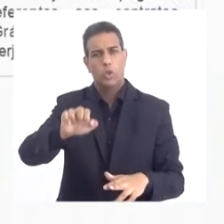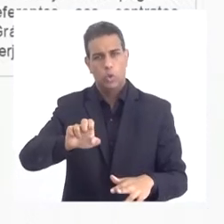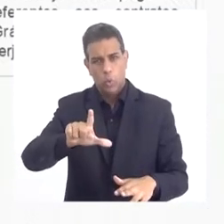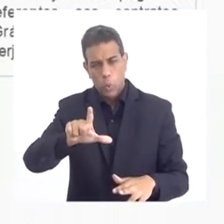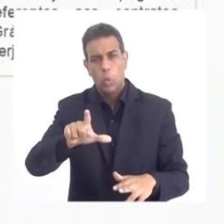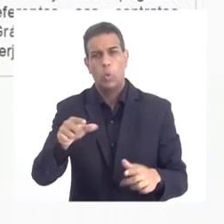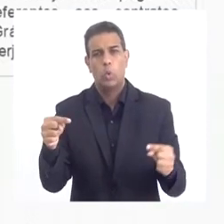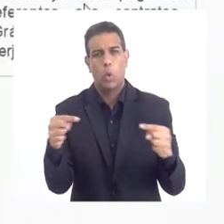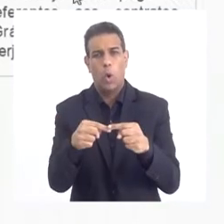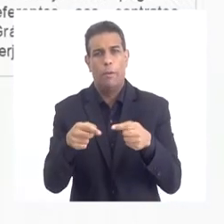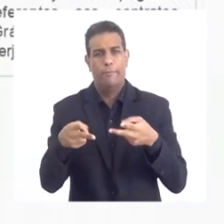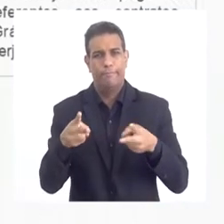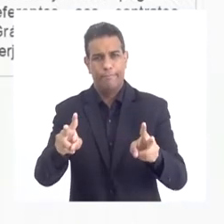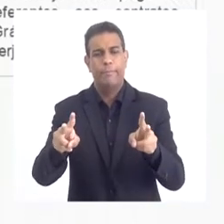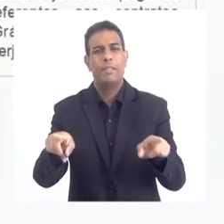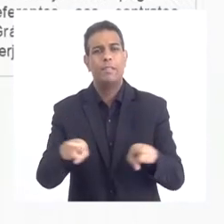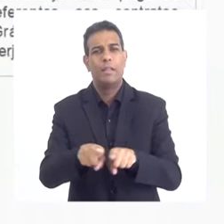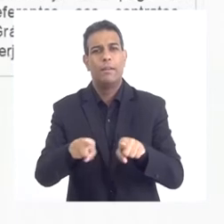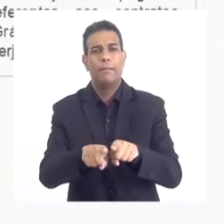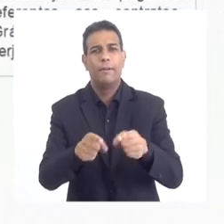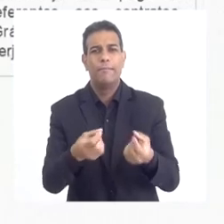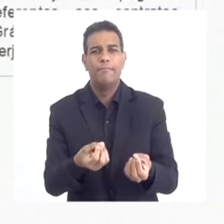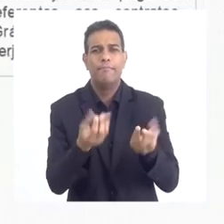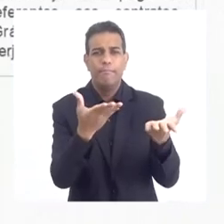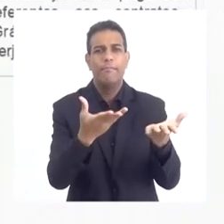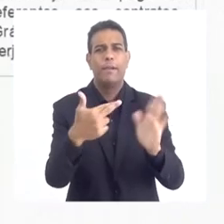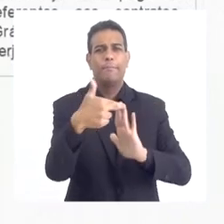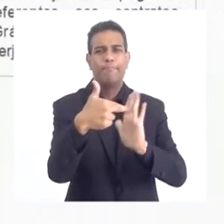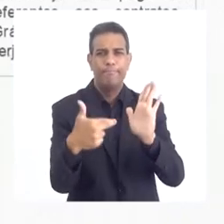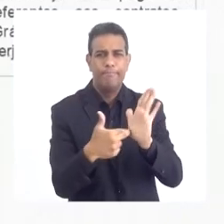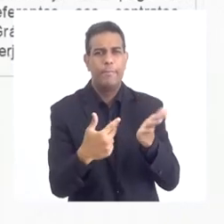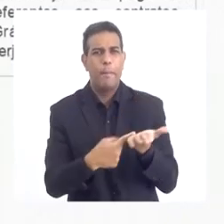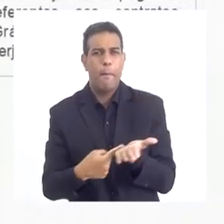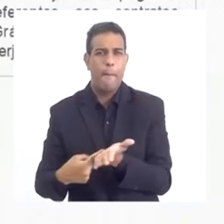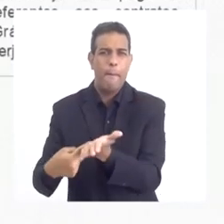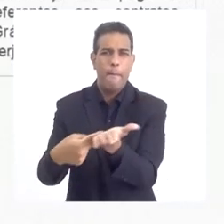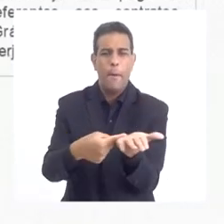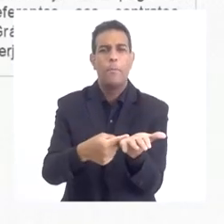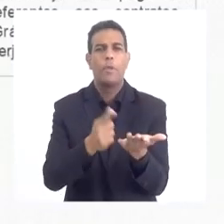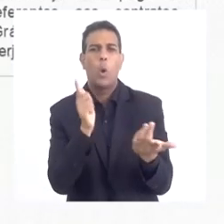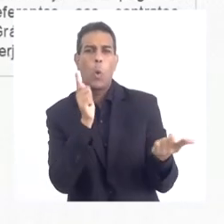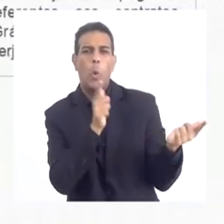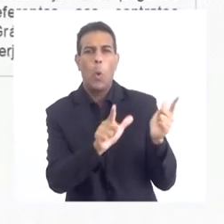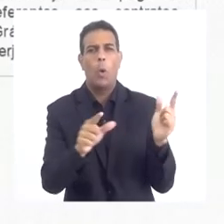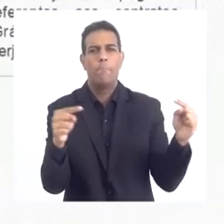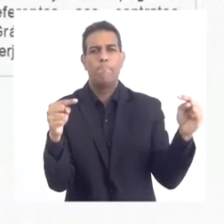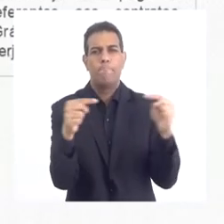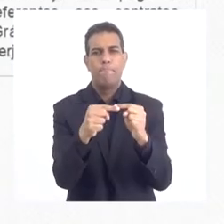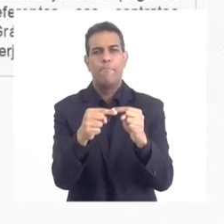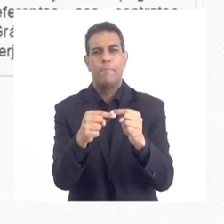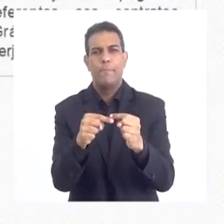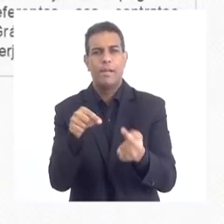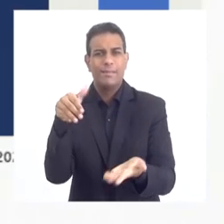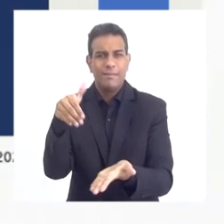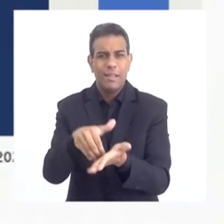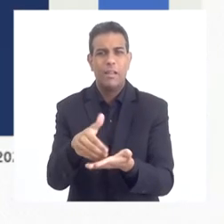e enviamos o plano. Estamos agora em negociações e tratativas para homologação até